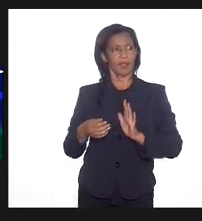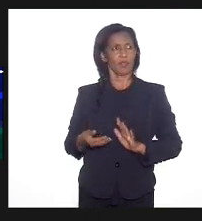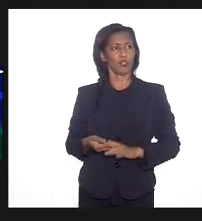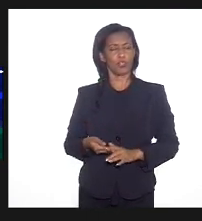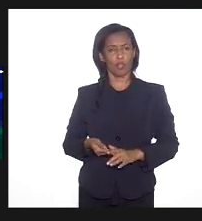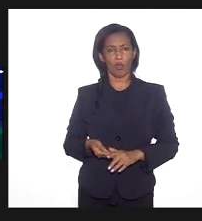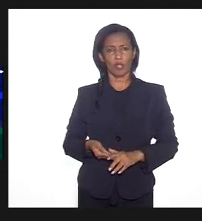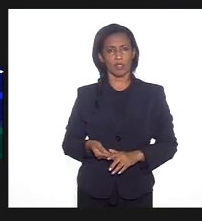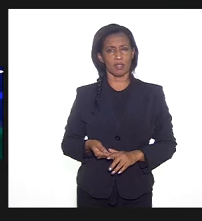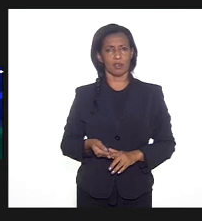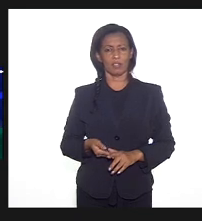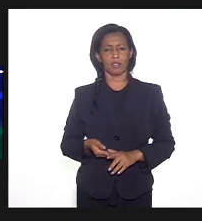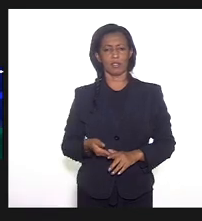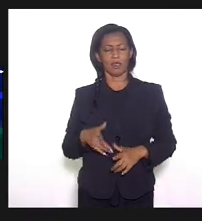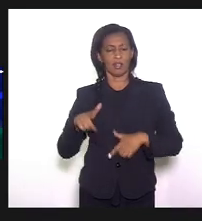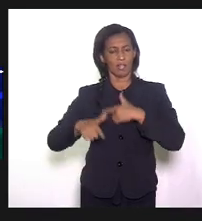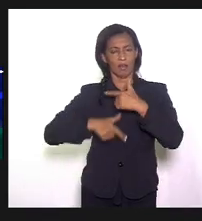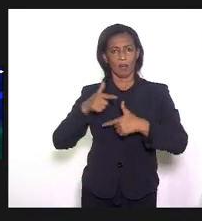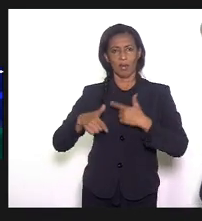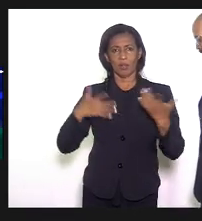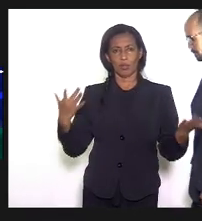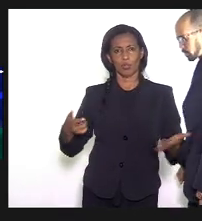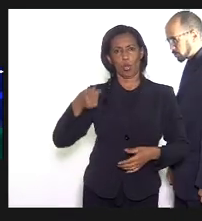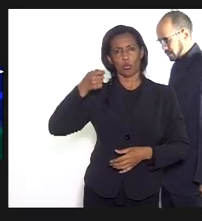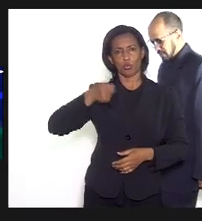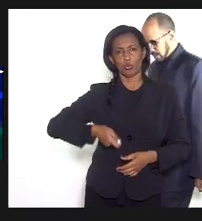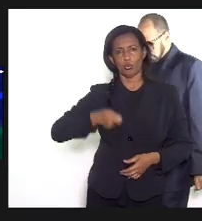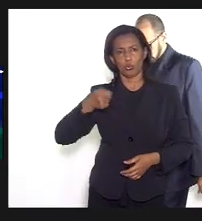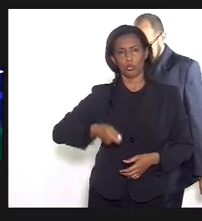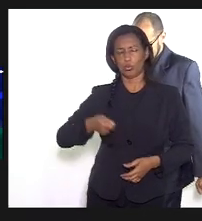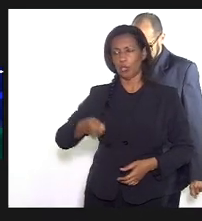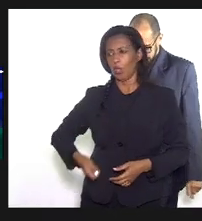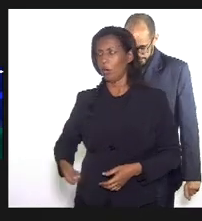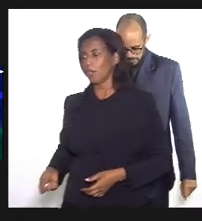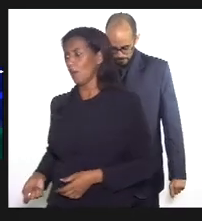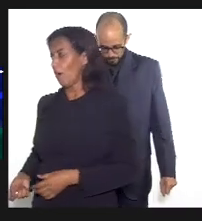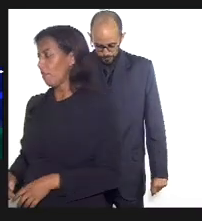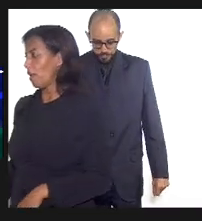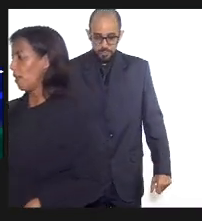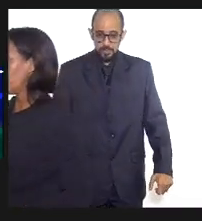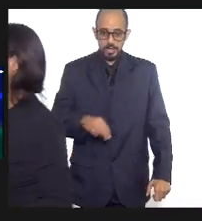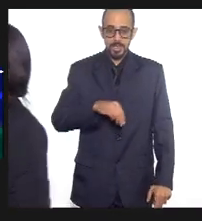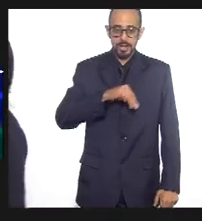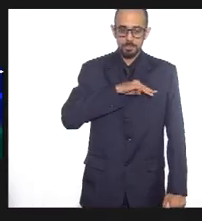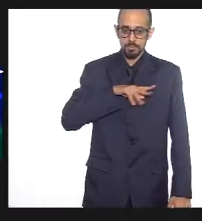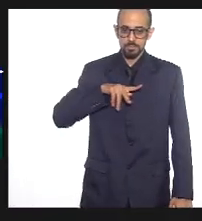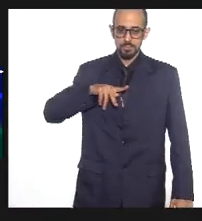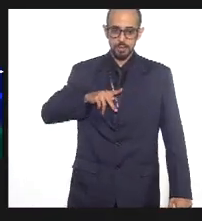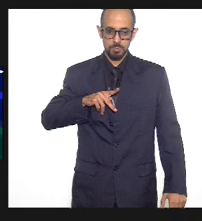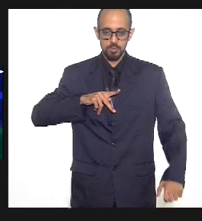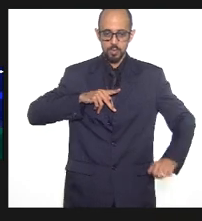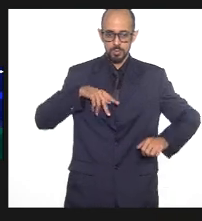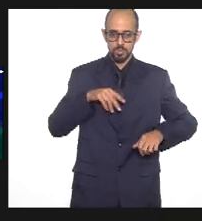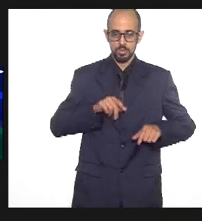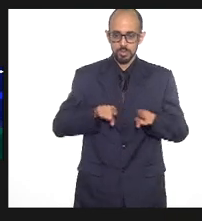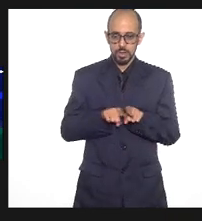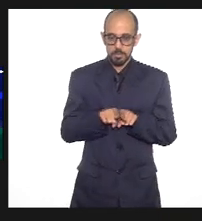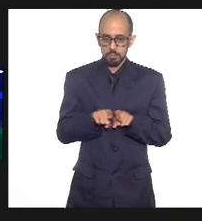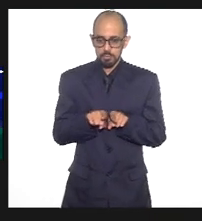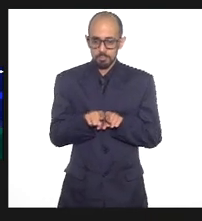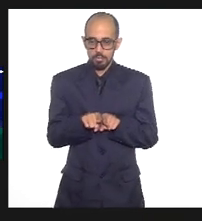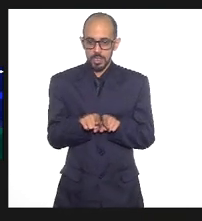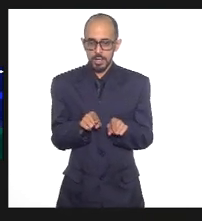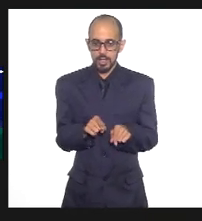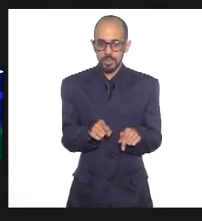trabalhando não só a questão do Tribunal de Justiça e do Ministério Público, mas também dos núcleos